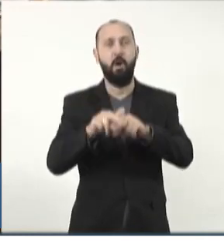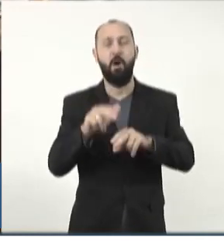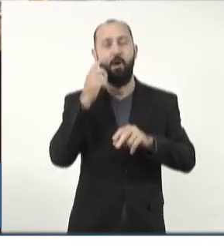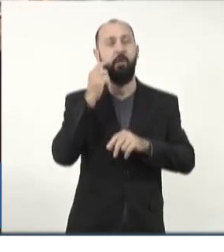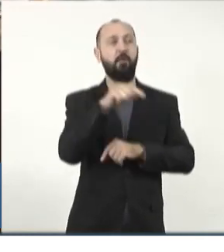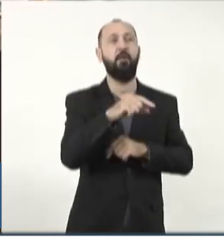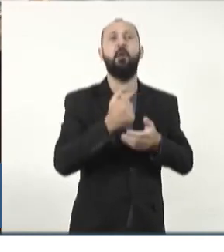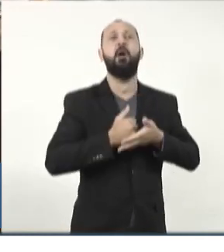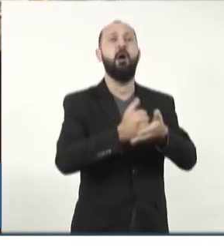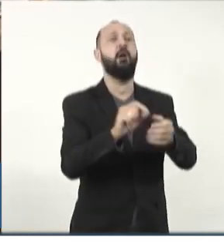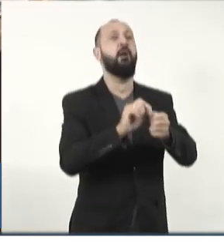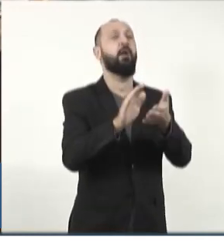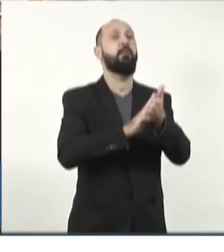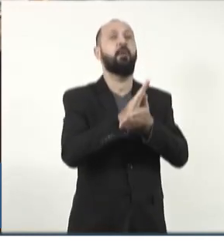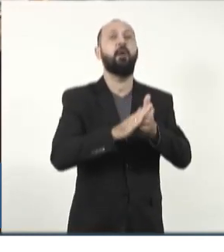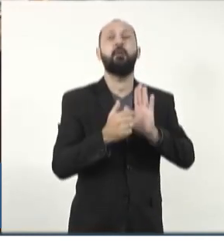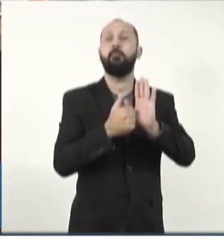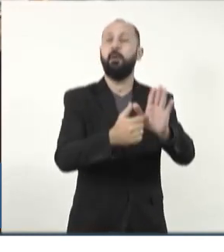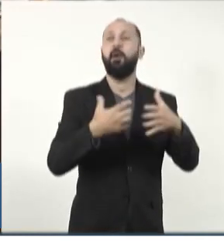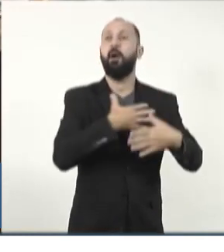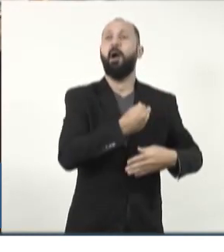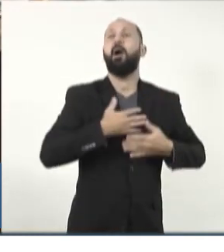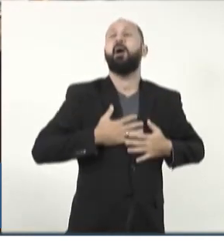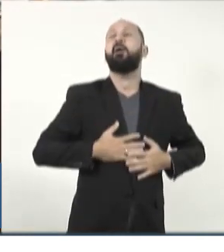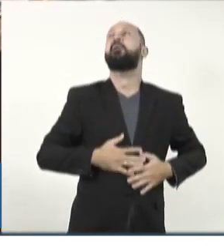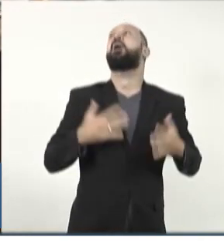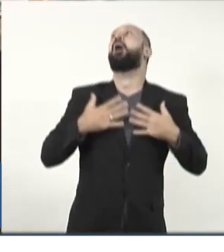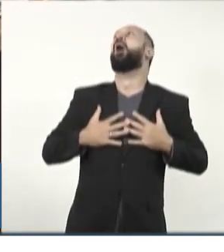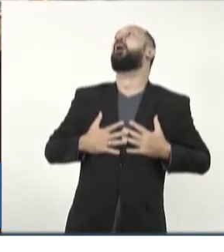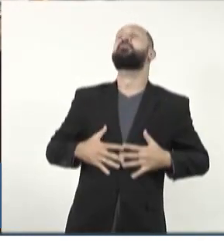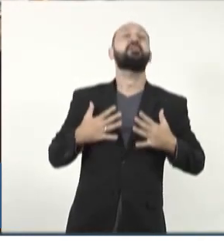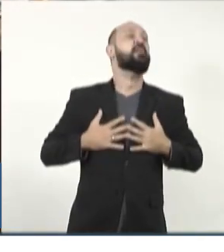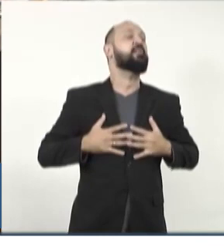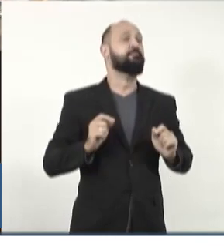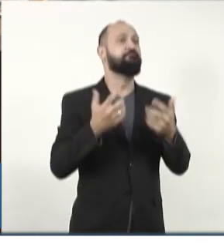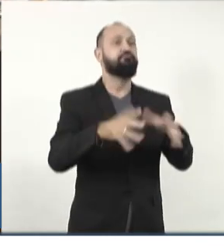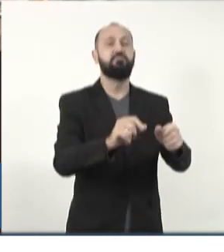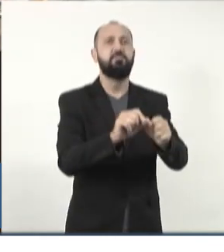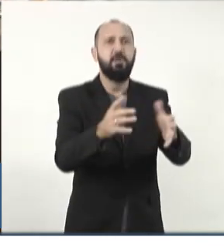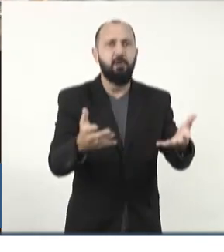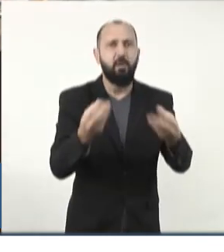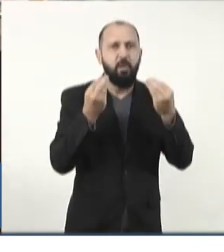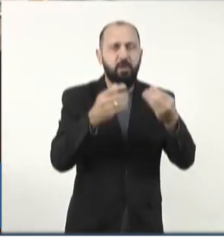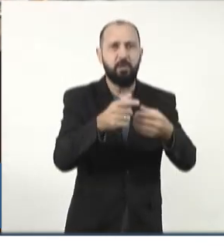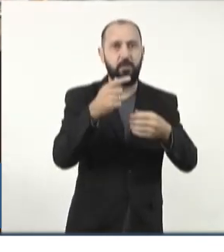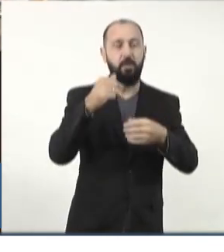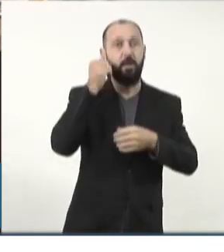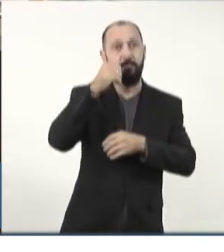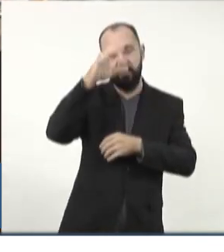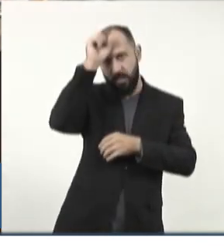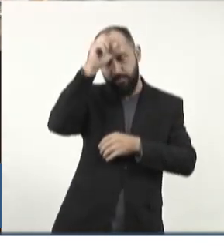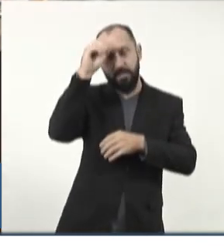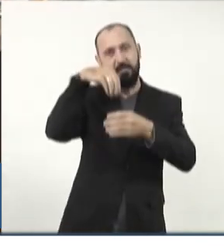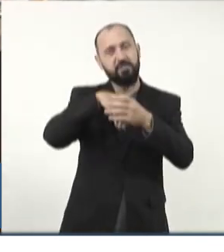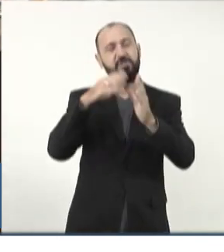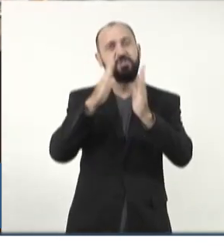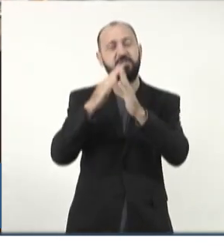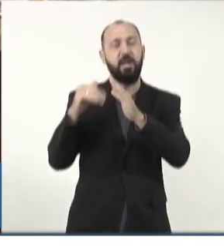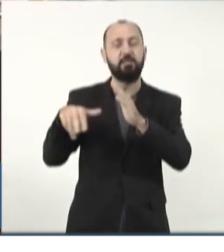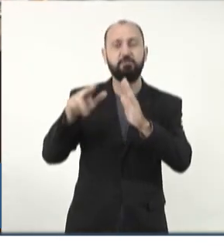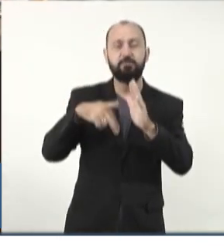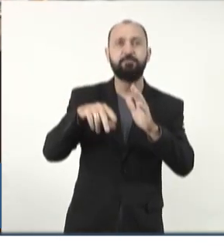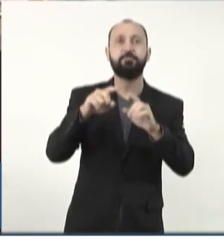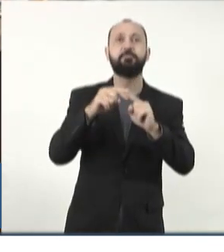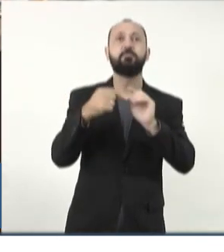Quando você não mostra para o seu filho, e aí eu já abro para o filho, porque as meninas sempre aprendem tudo dentro de casa, mas